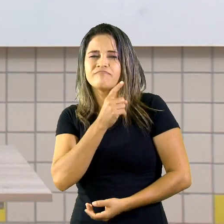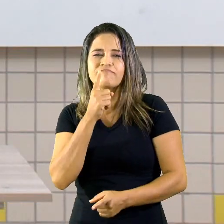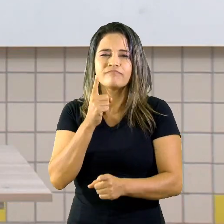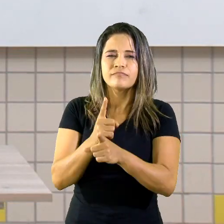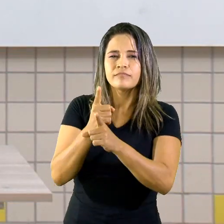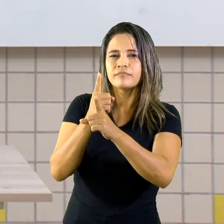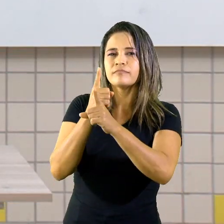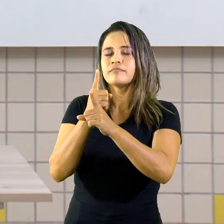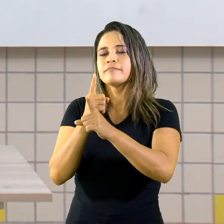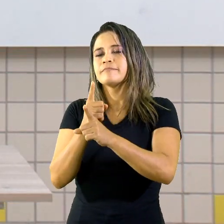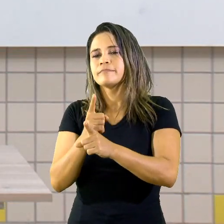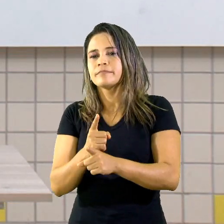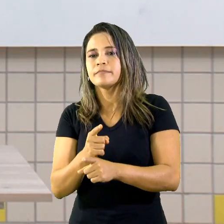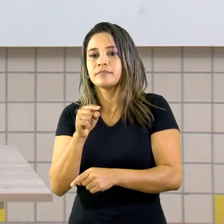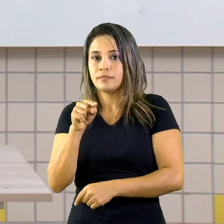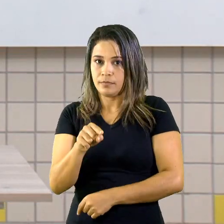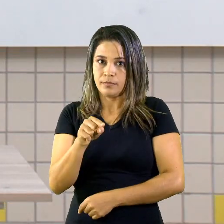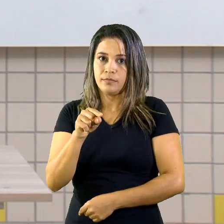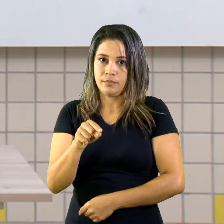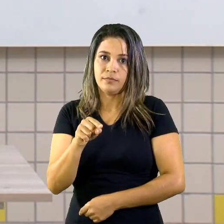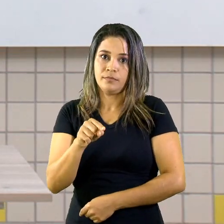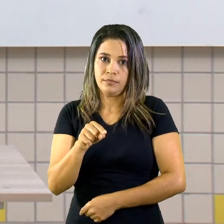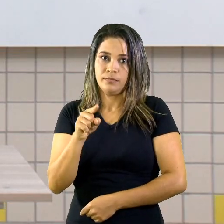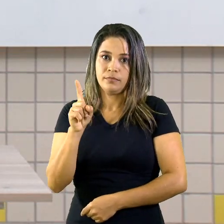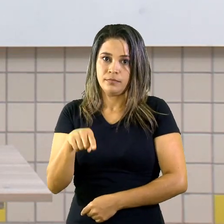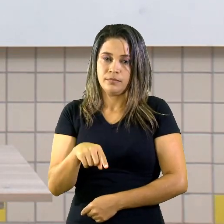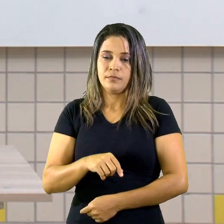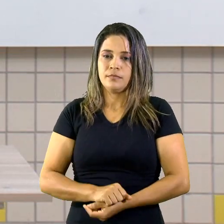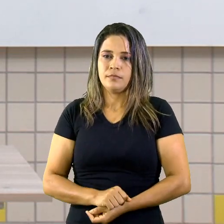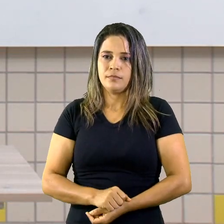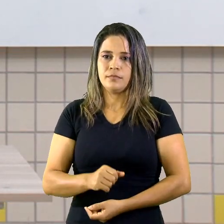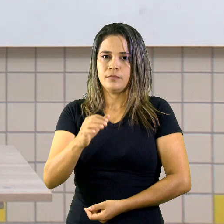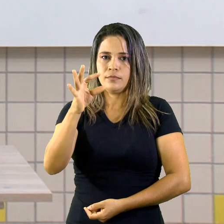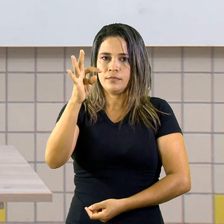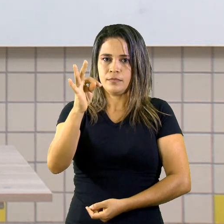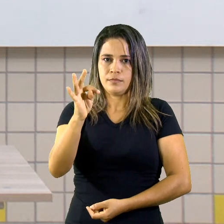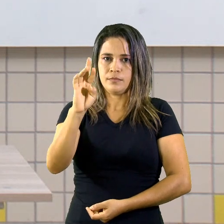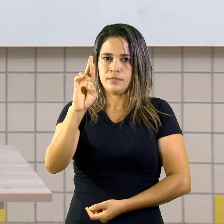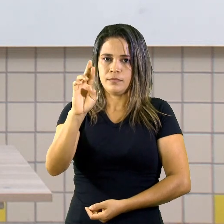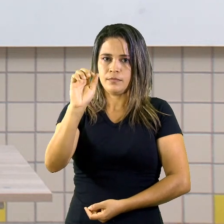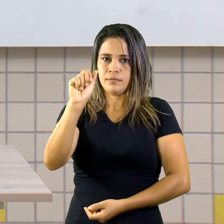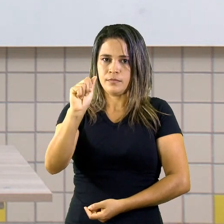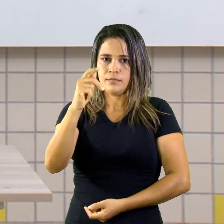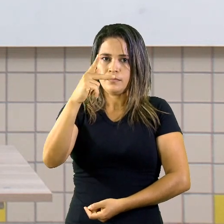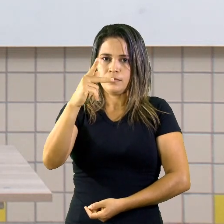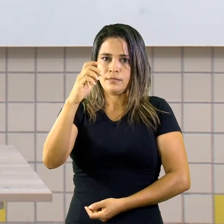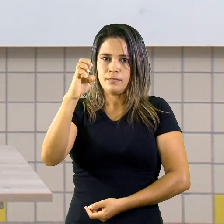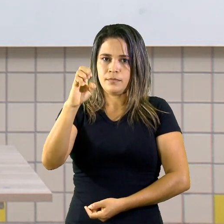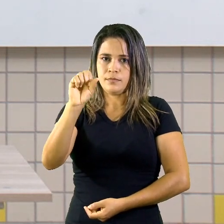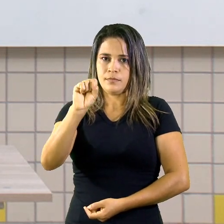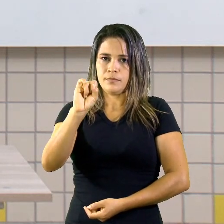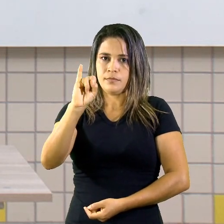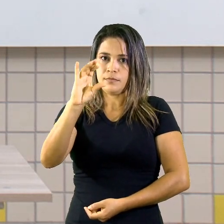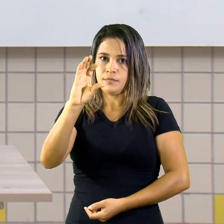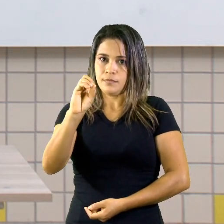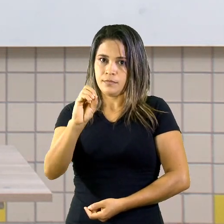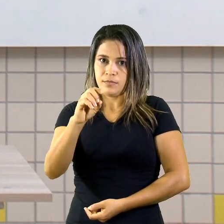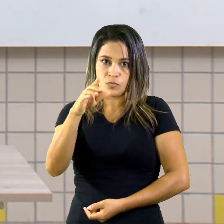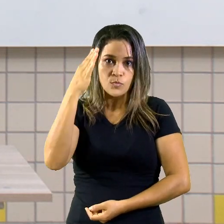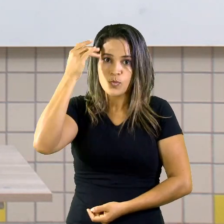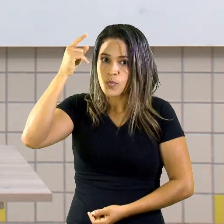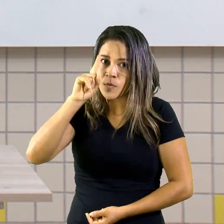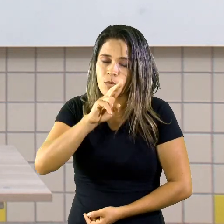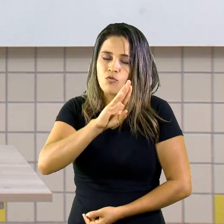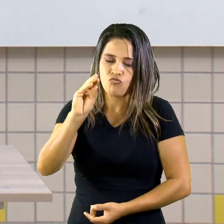encontrar, né? Essa figura aqui é um trapézio. Para quem não sabe, já anota, já desenha e já anota. É